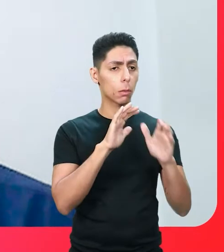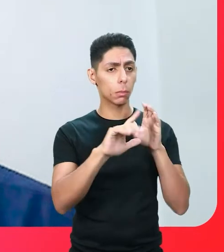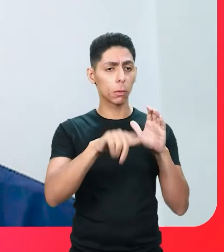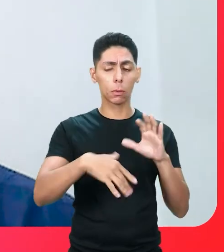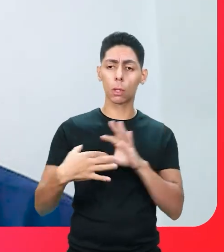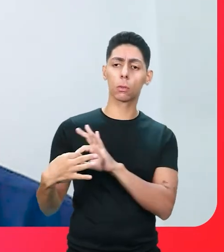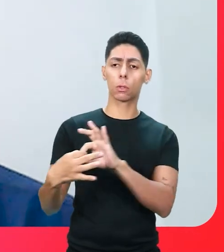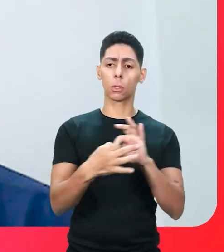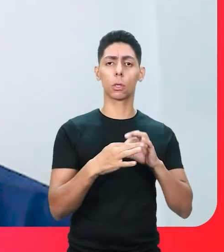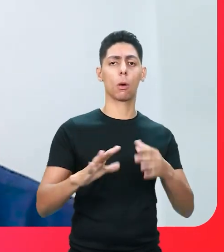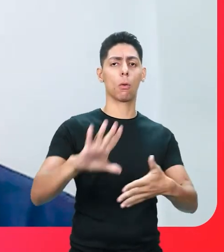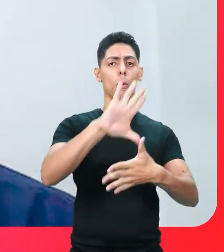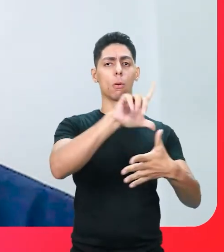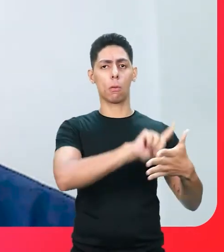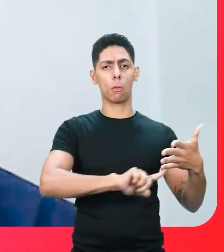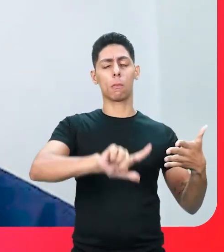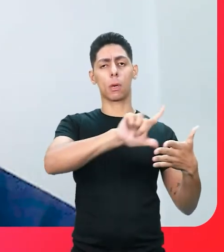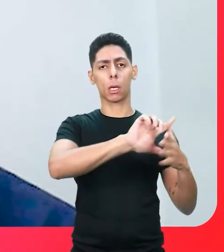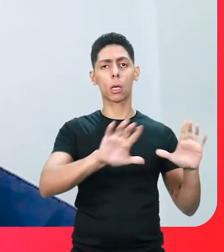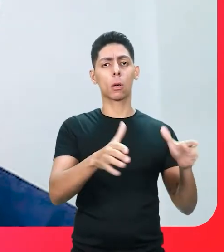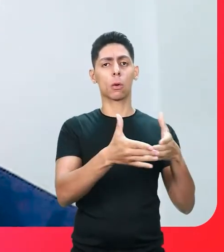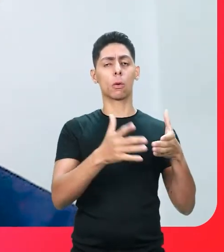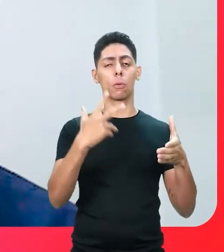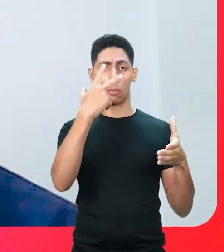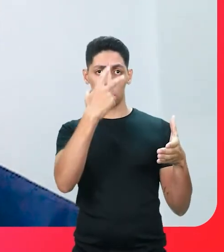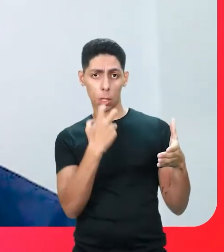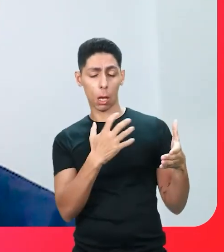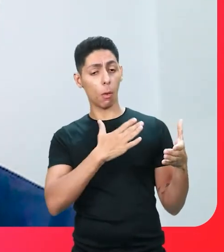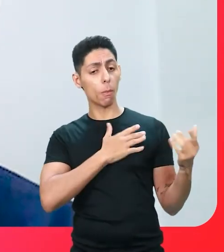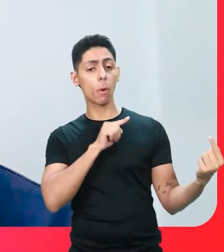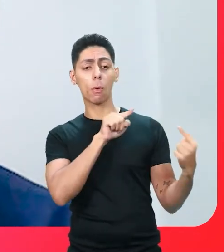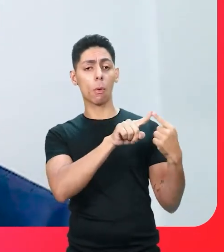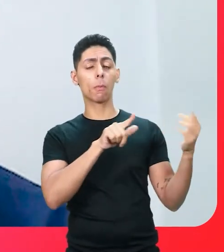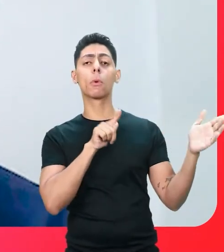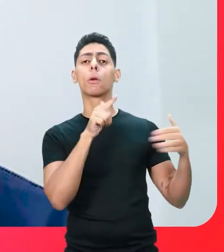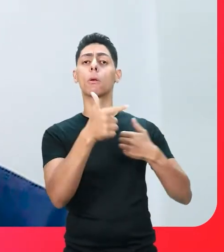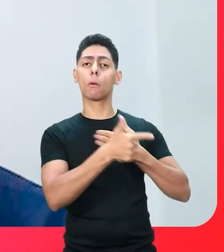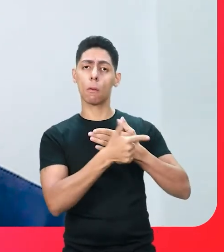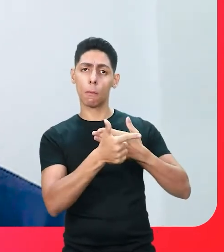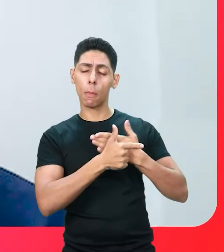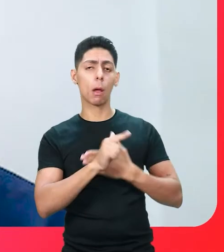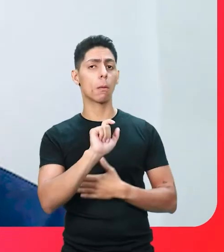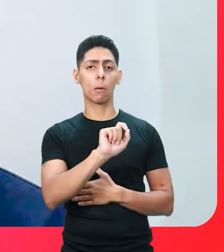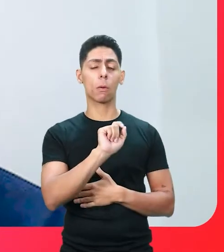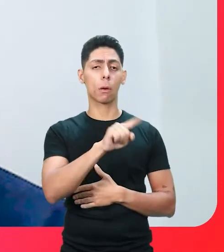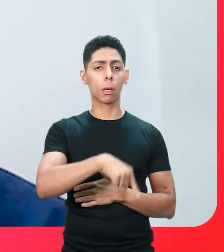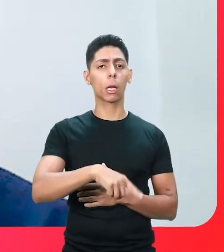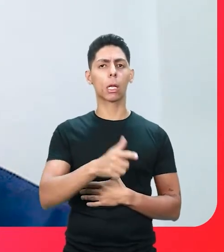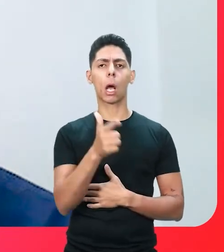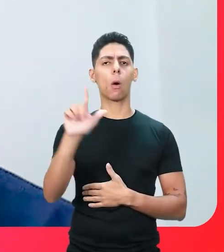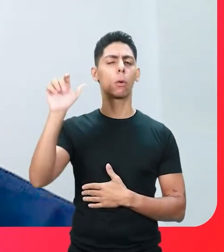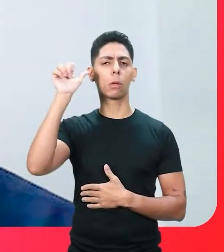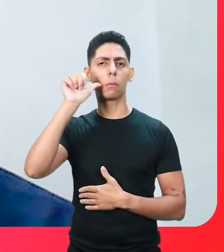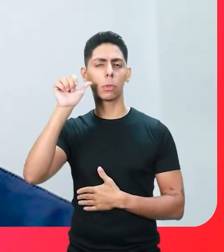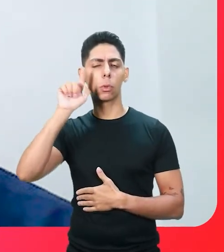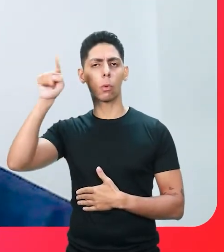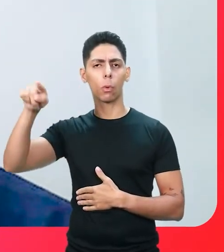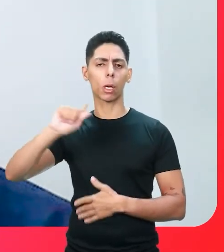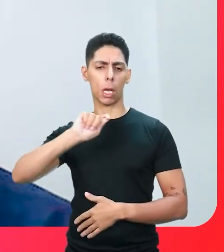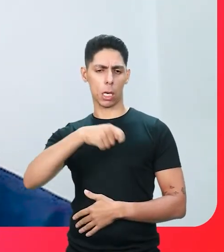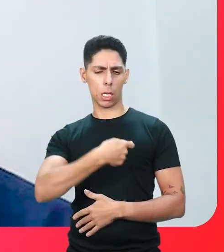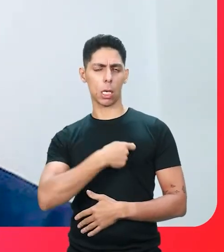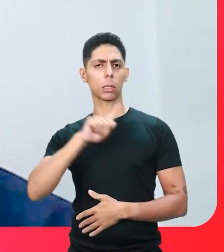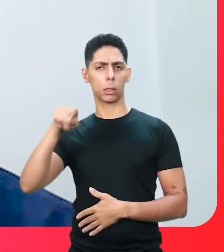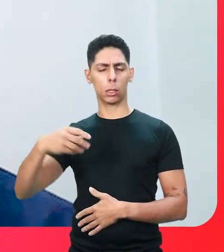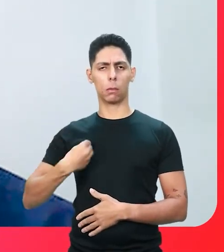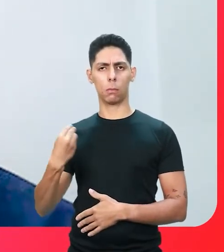União Latino-Americana de Cegos. Nosso papel ali, quer dizer, meu e da Lola, que é argentina, que é a pessoa que eu convidei